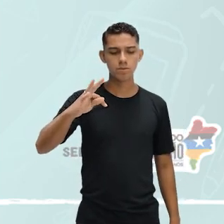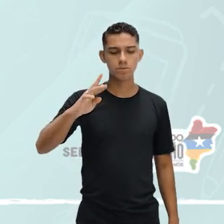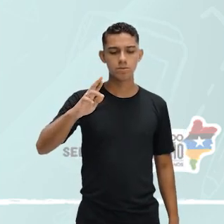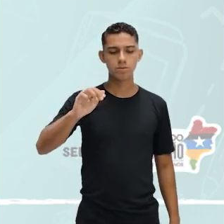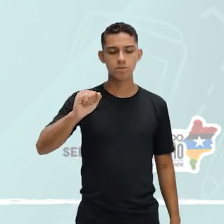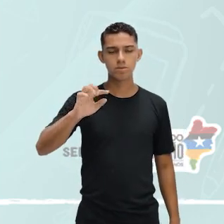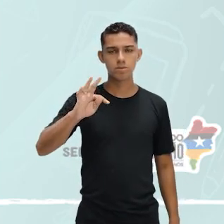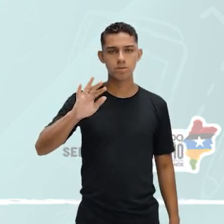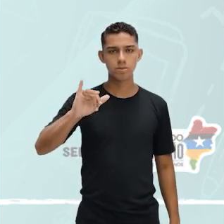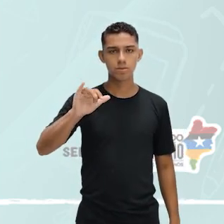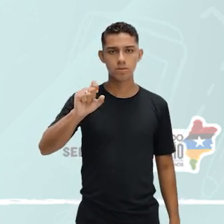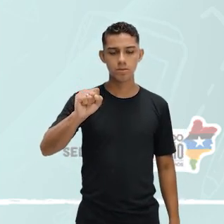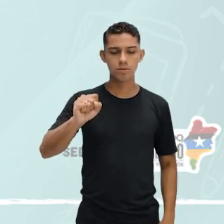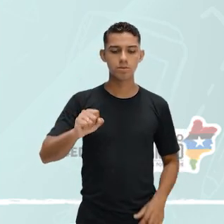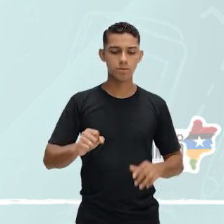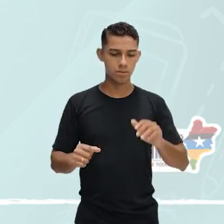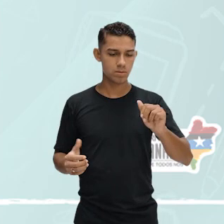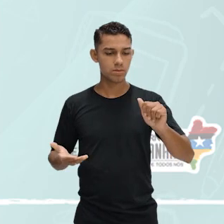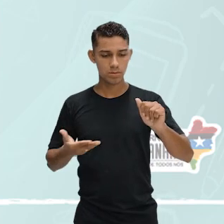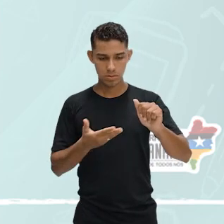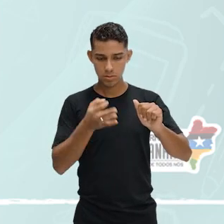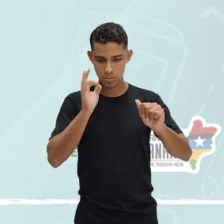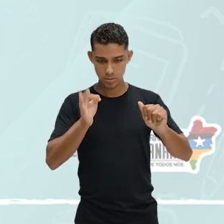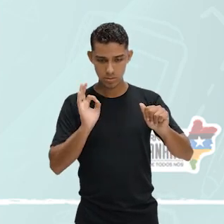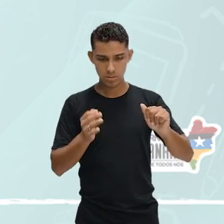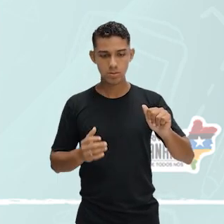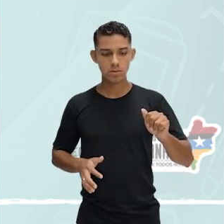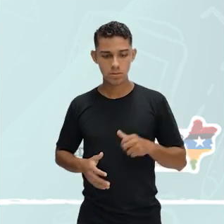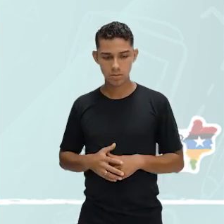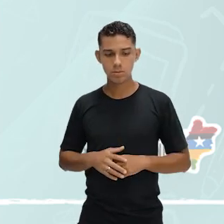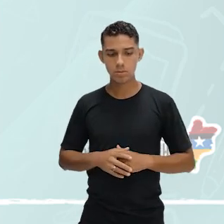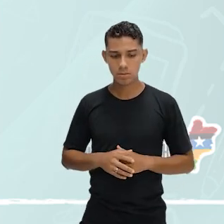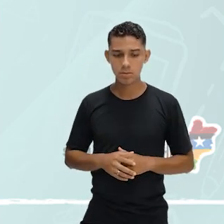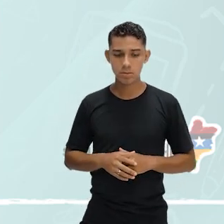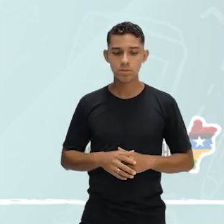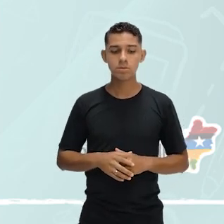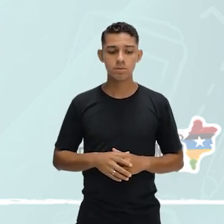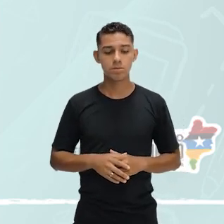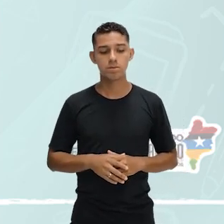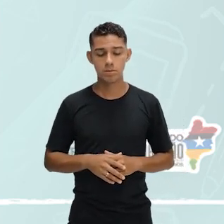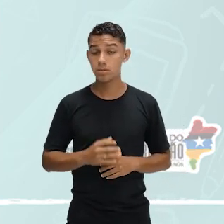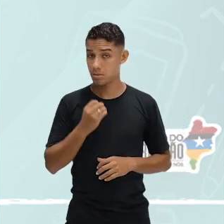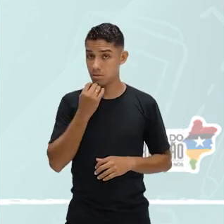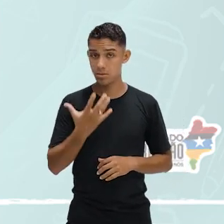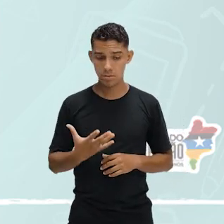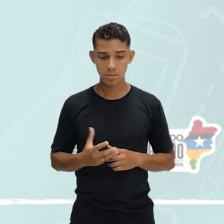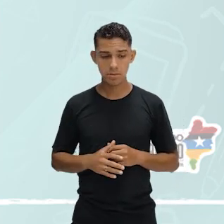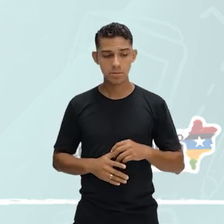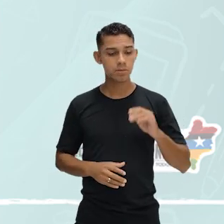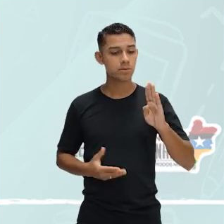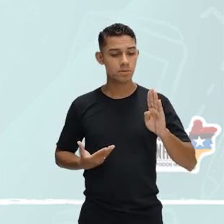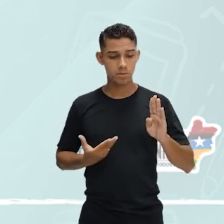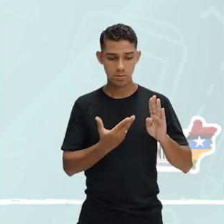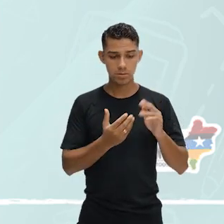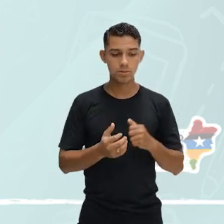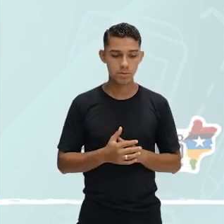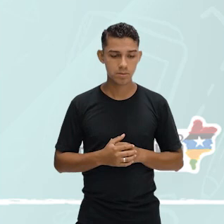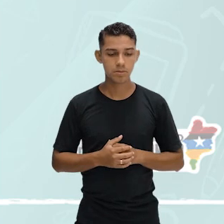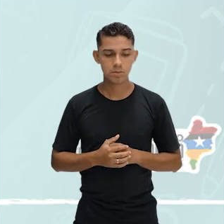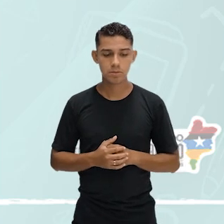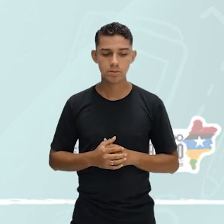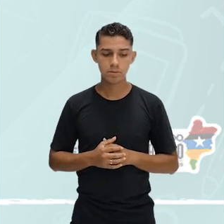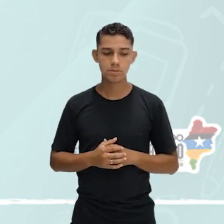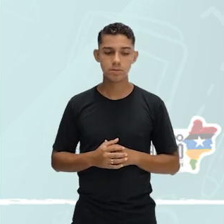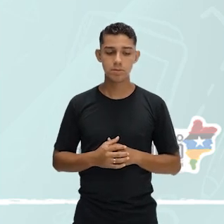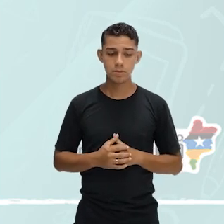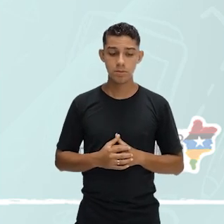errado, tá? Nós temos na letra A aqui uma grande sugestão de resposta. Letra B.